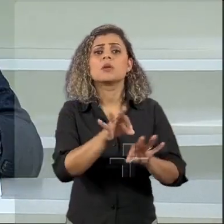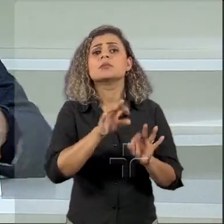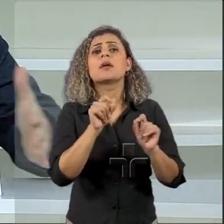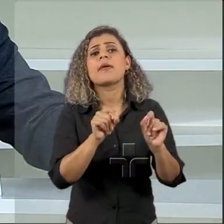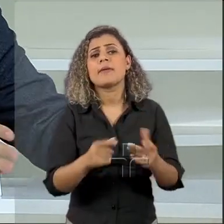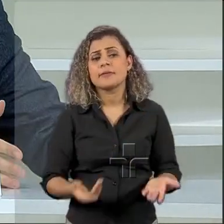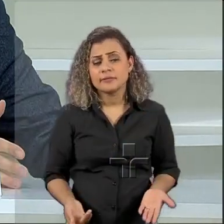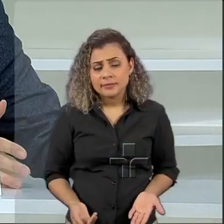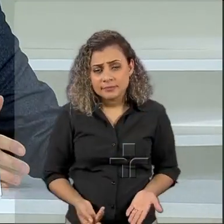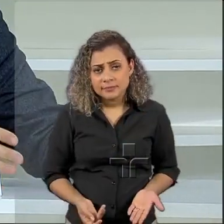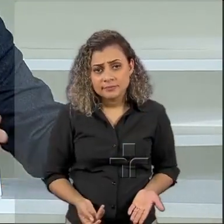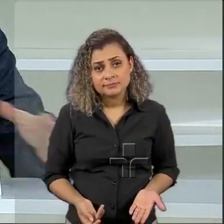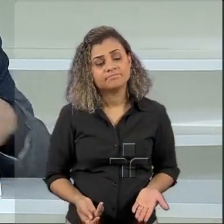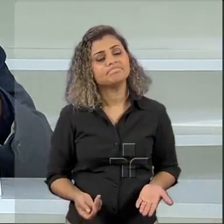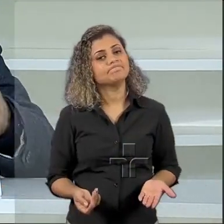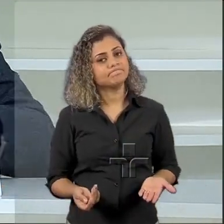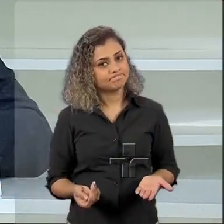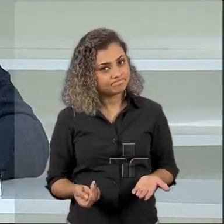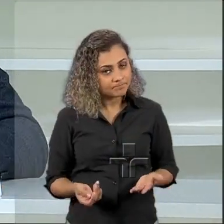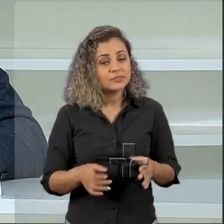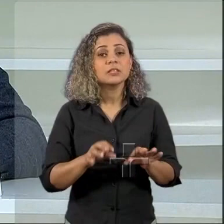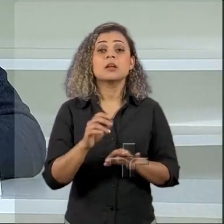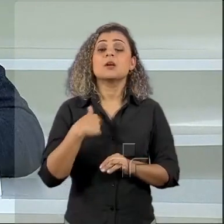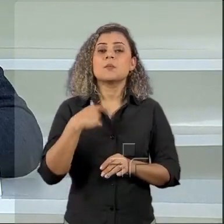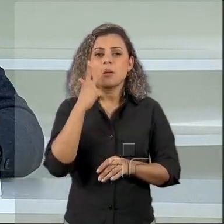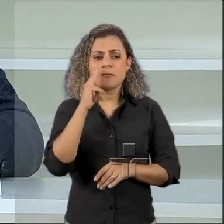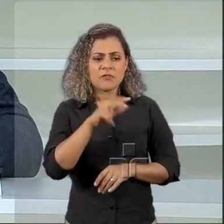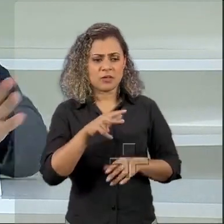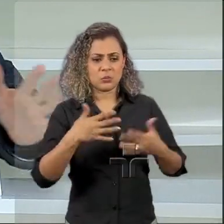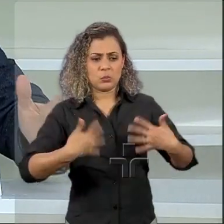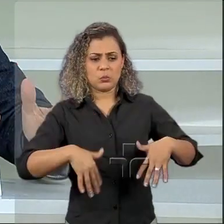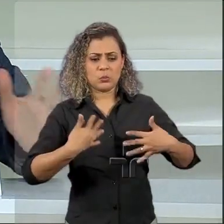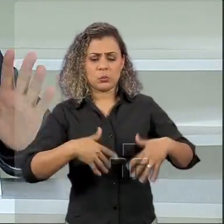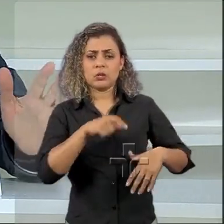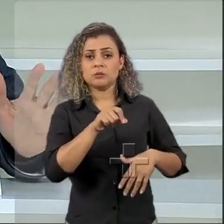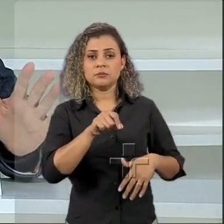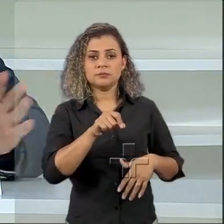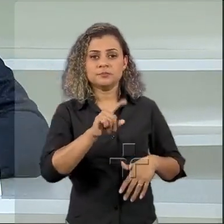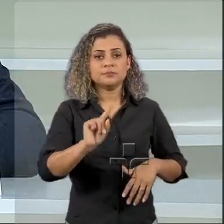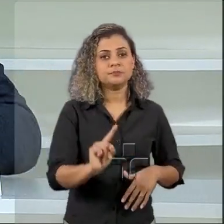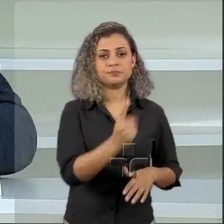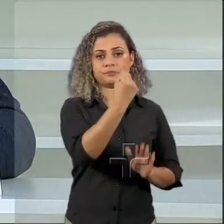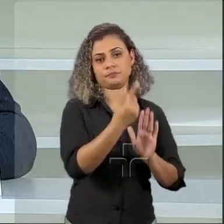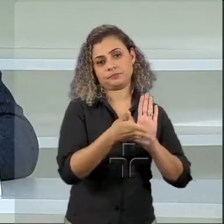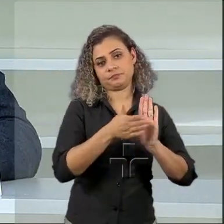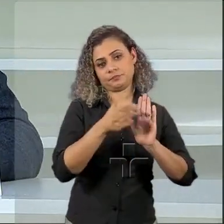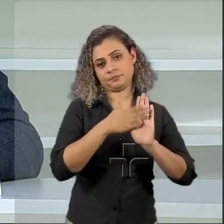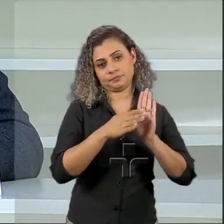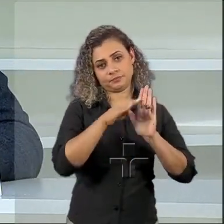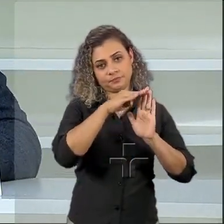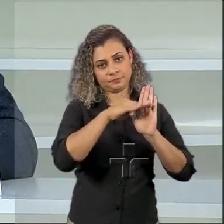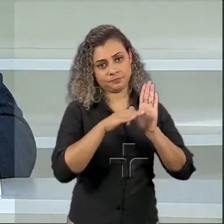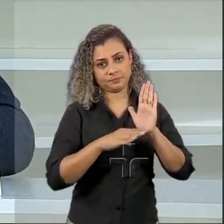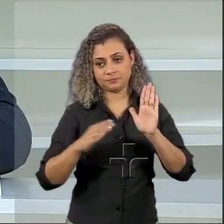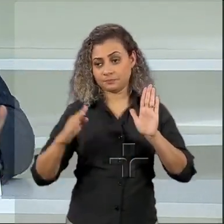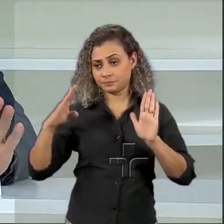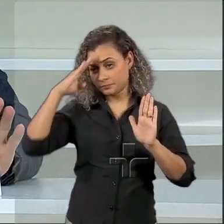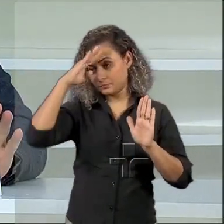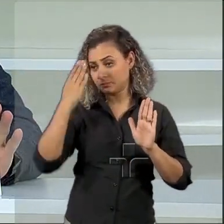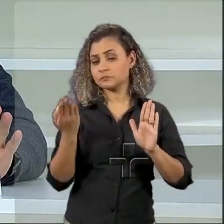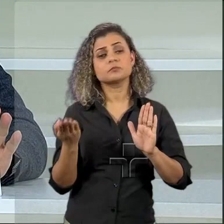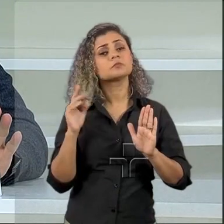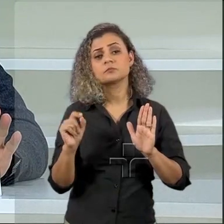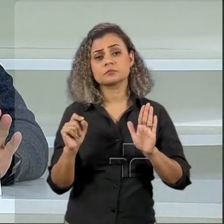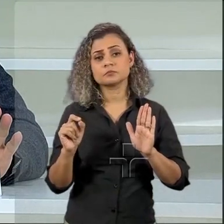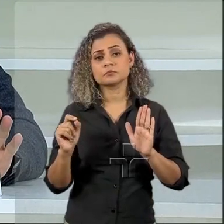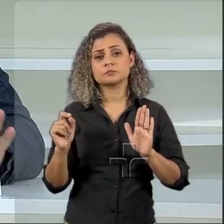dizer, existem duas possibilidades. A impressão que dá é que a única proposta que teria o Bolsonaro seria uma